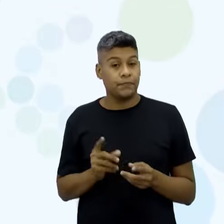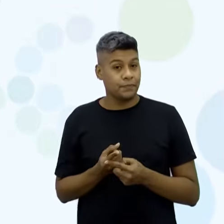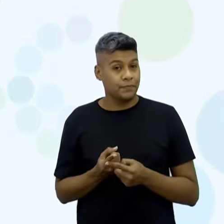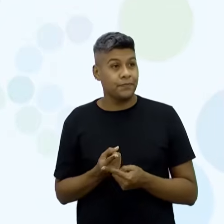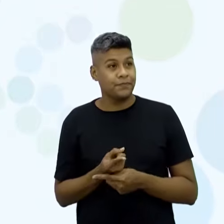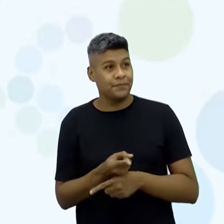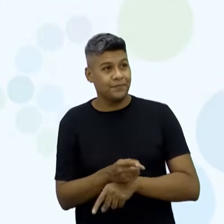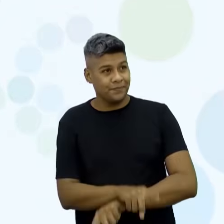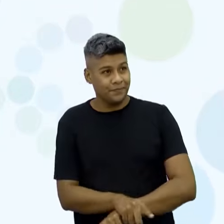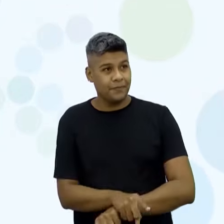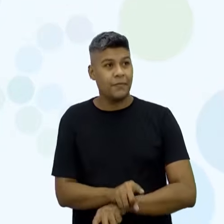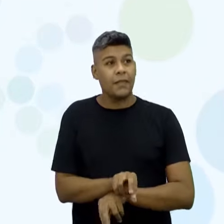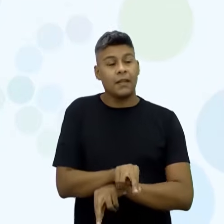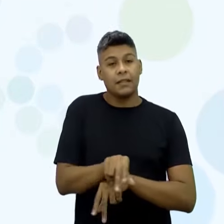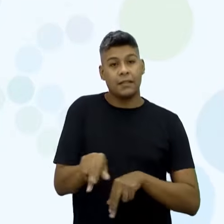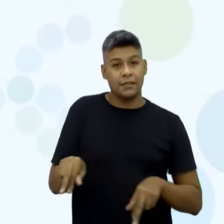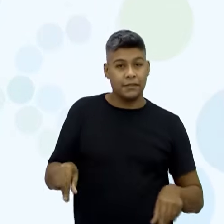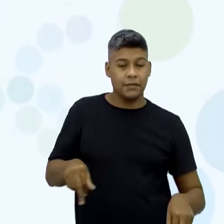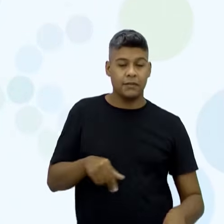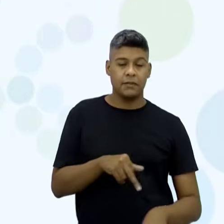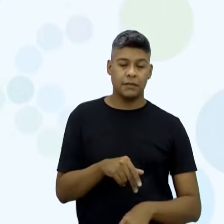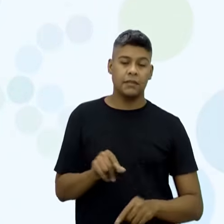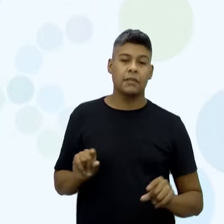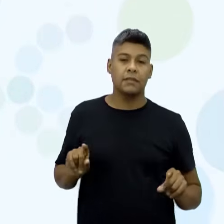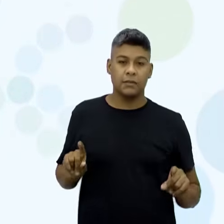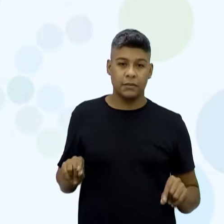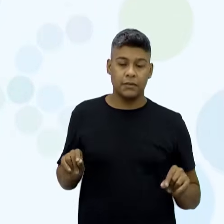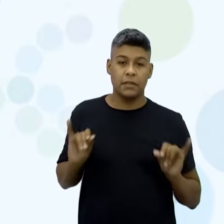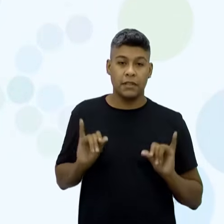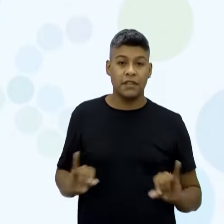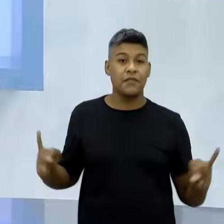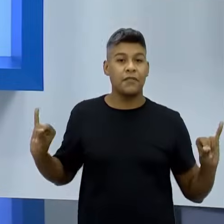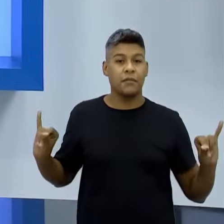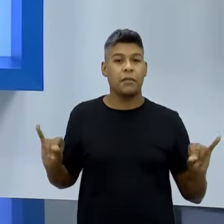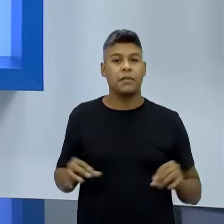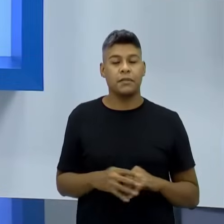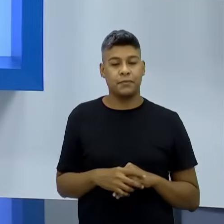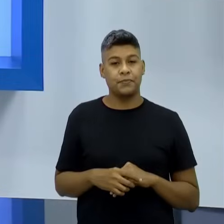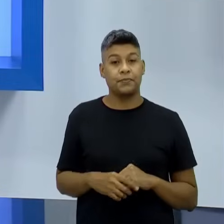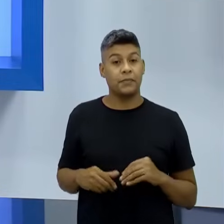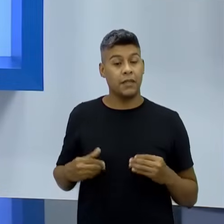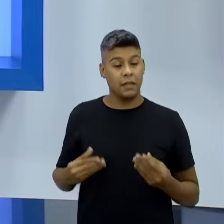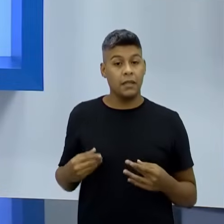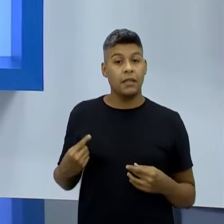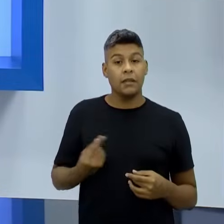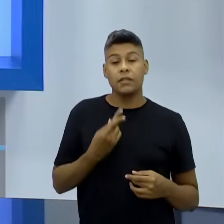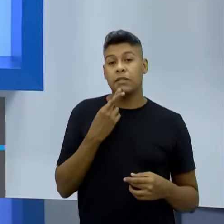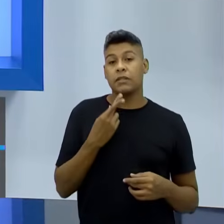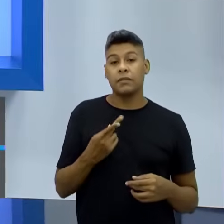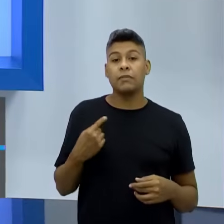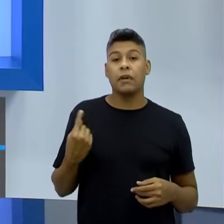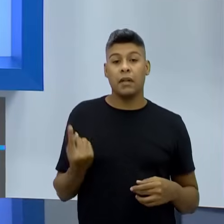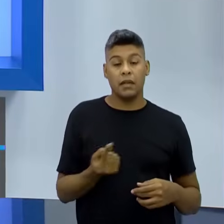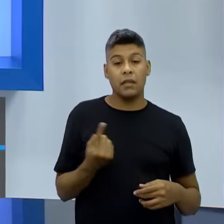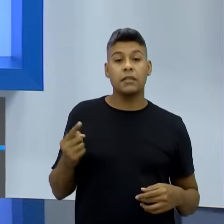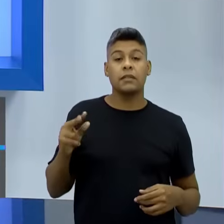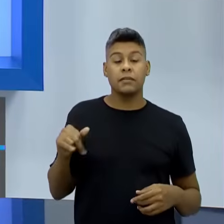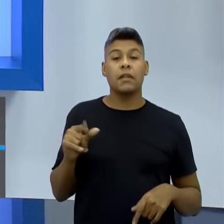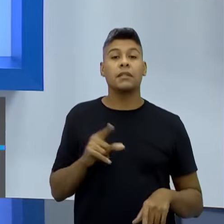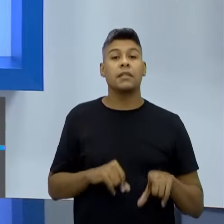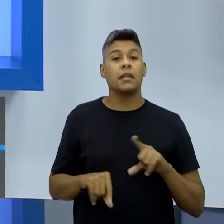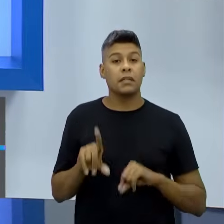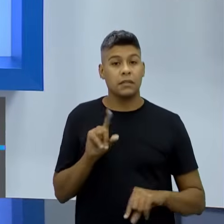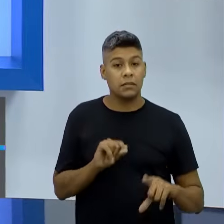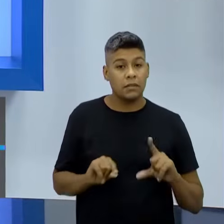contrapondo, diversas fontes aí de informação. Então, gente, quando a gente fala que a gente vai aí